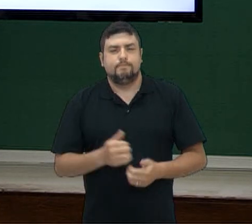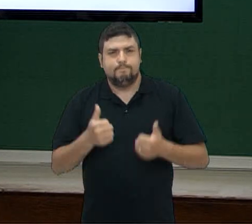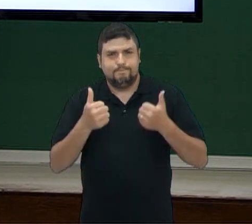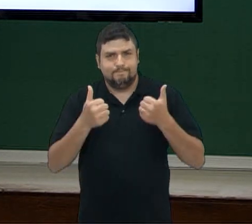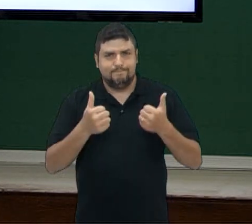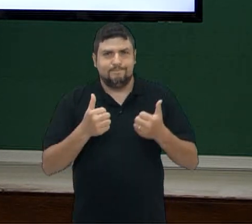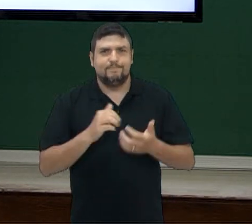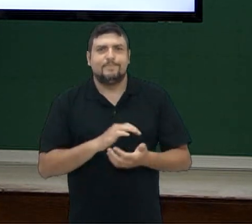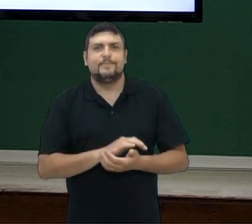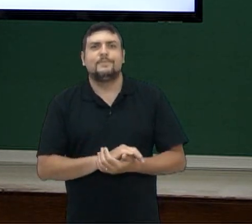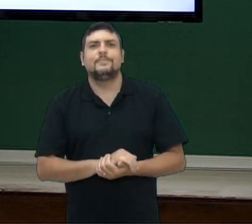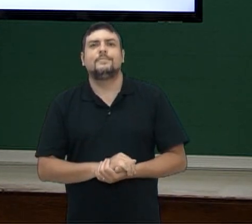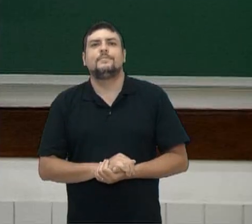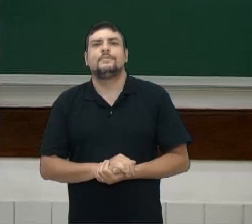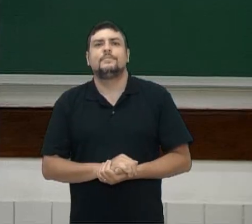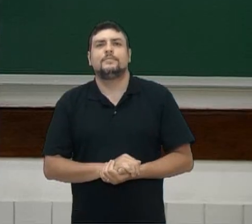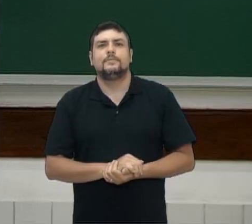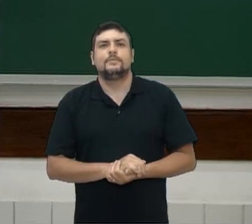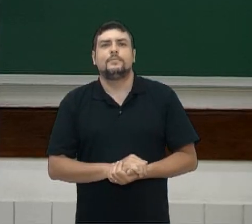bem?